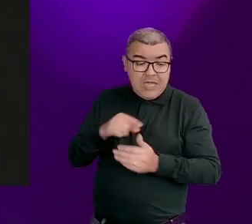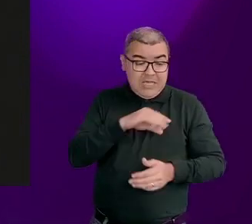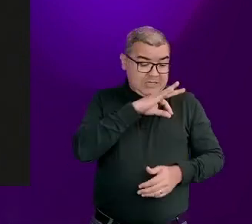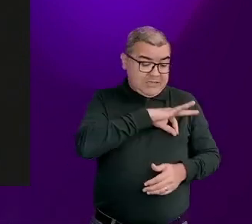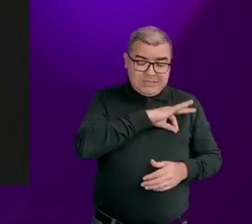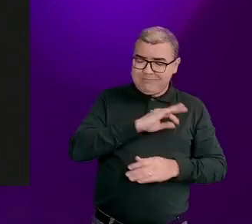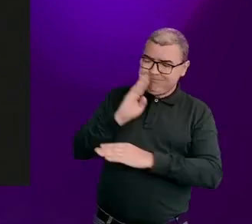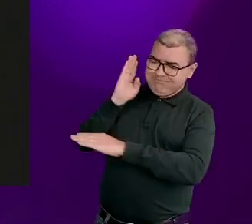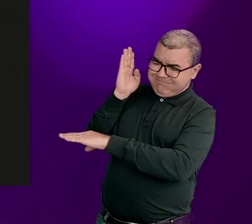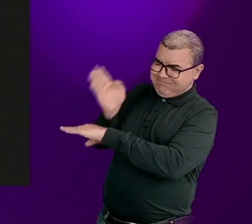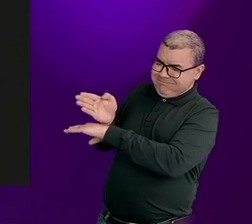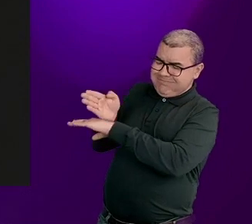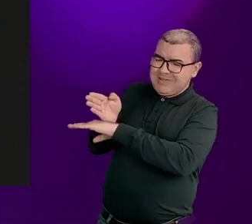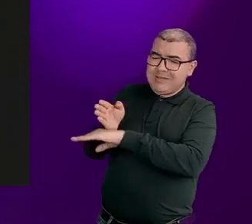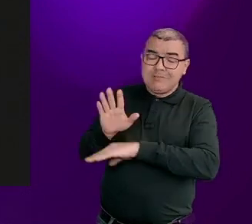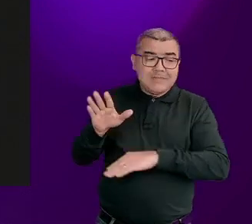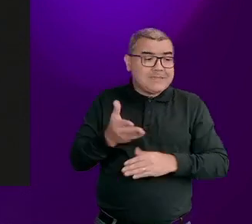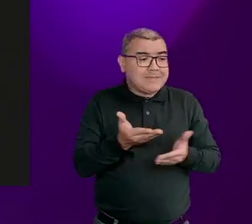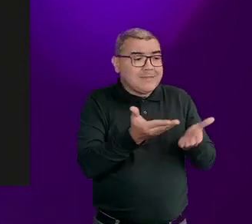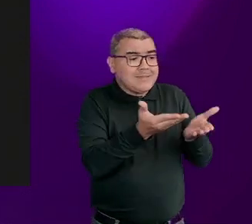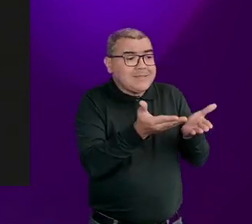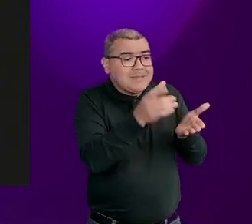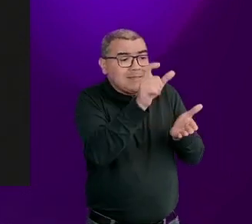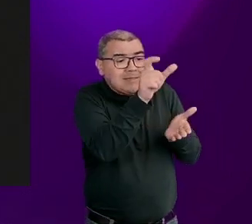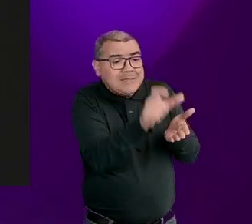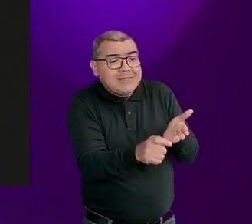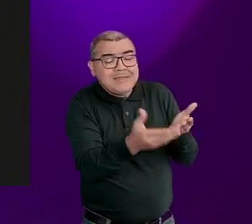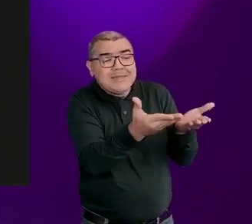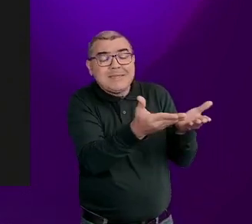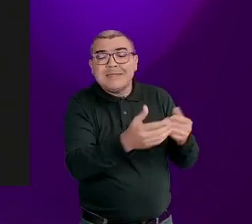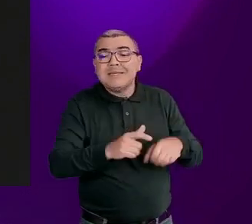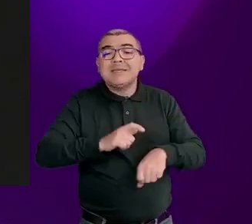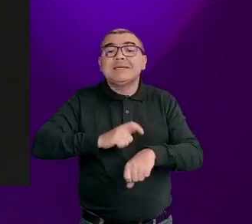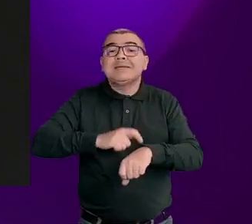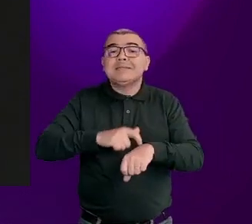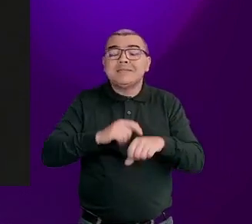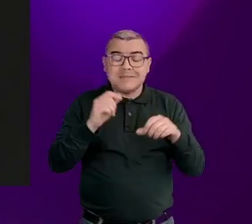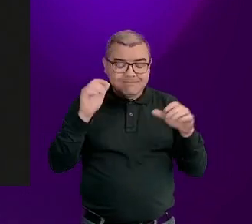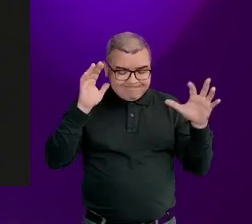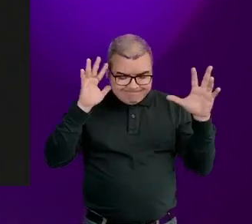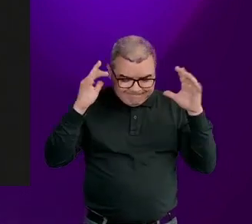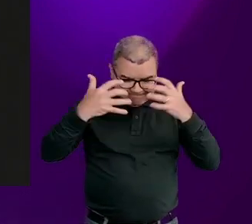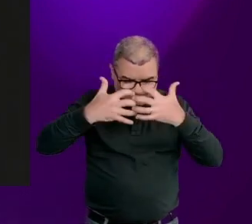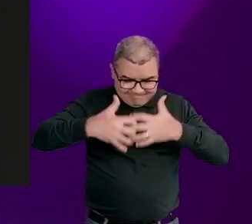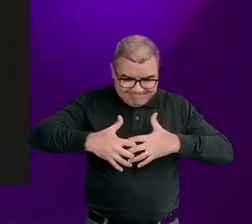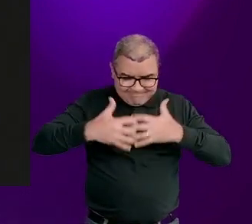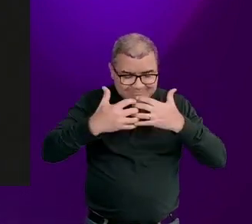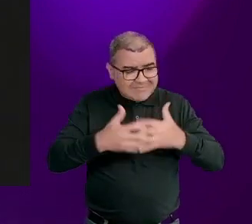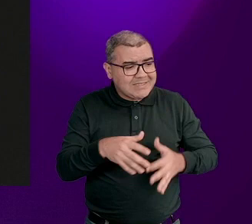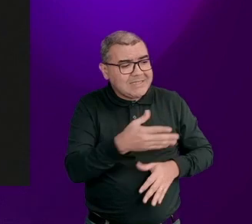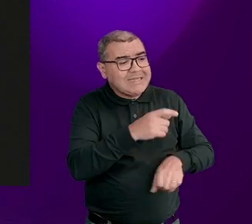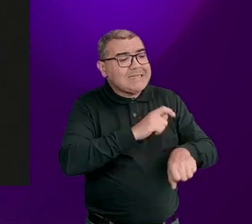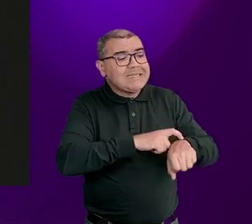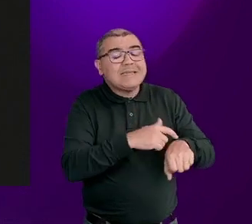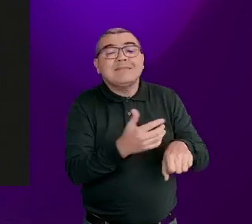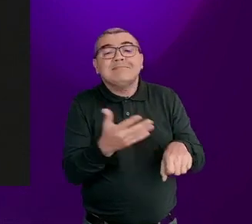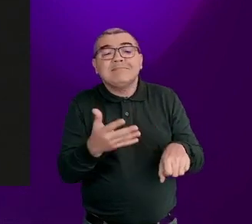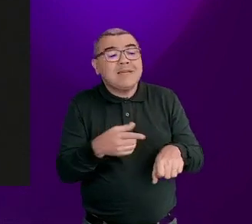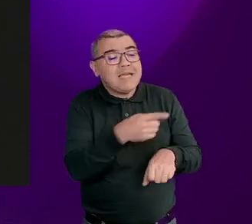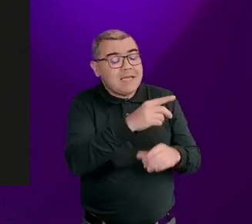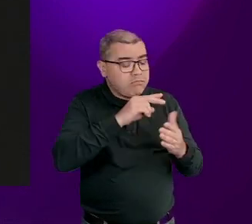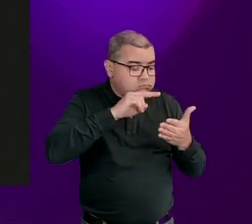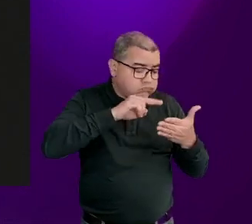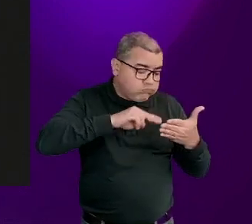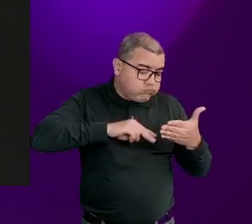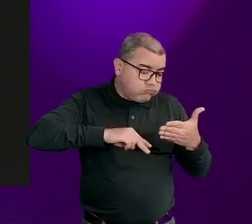Sem dúvida, ganha bem mais, inclusive, mas que tempo ele tem para refletir sobre o que ele faz? Que tempo ele tem